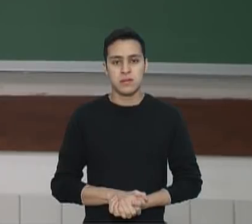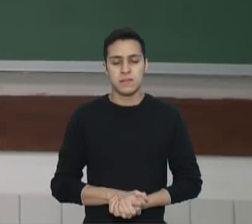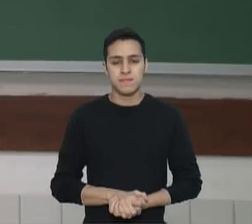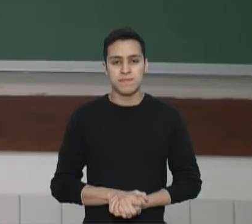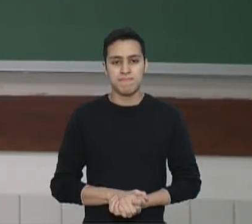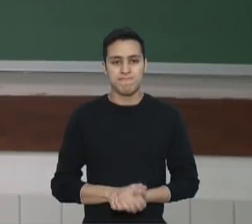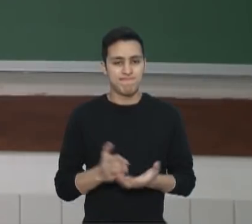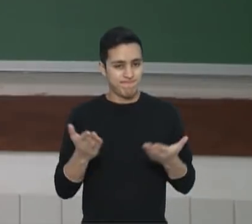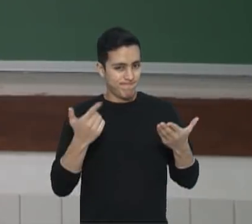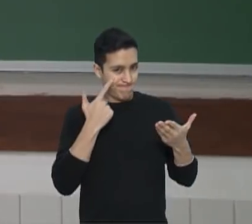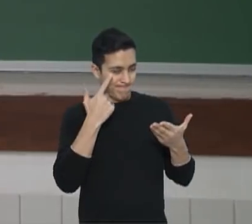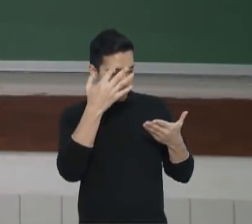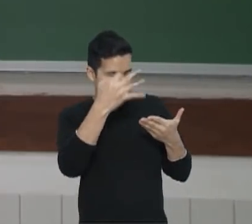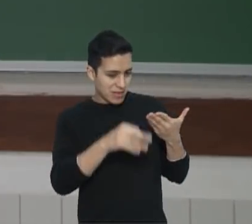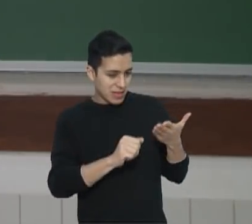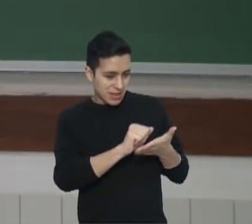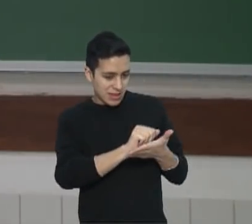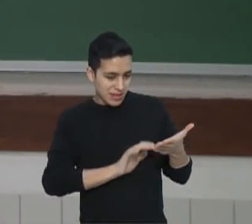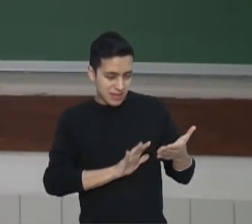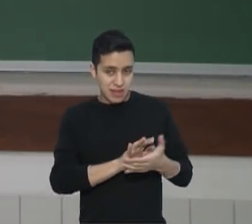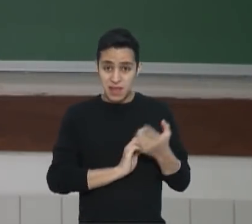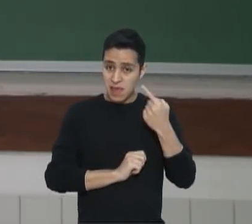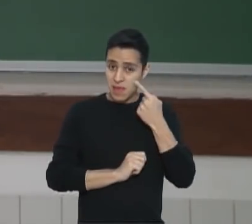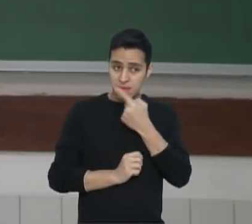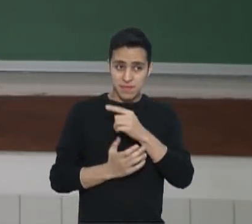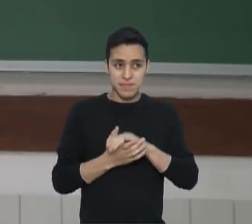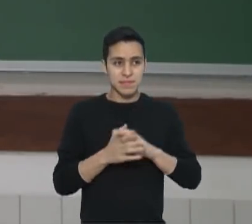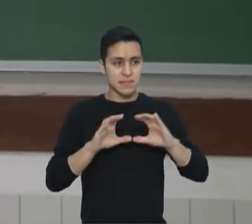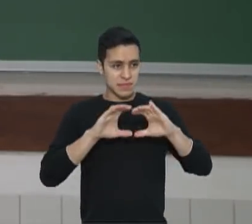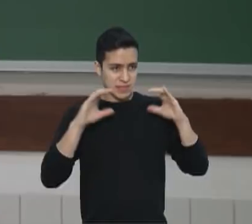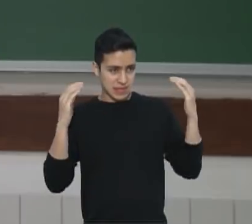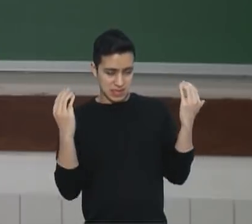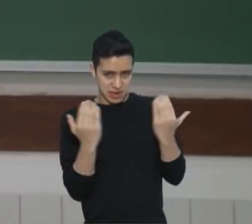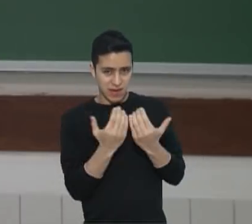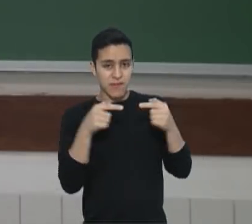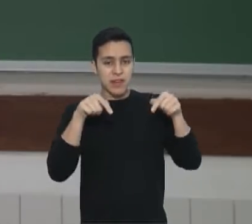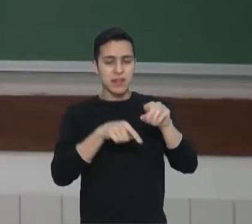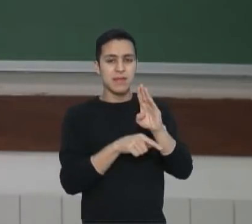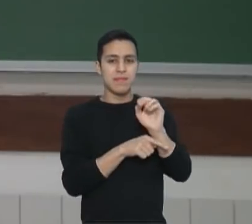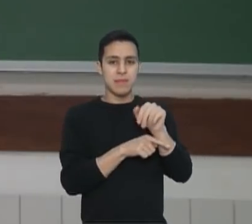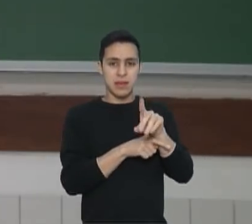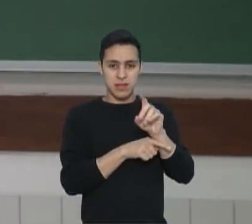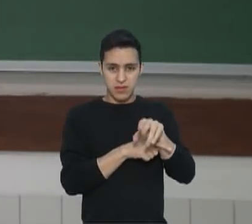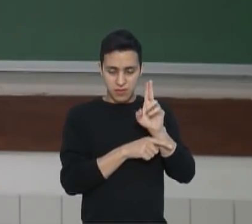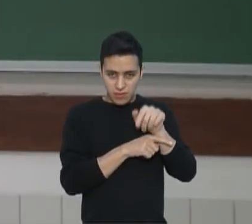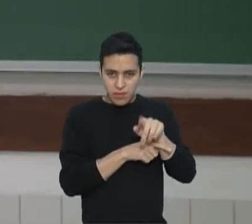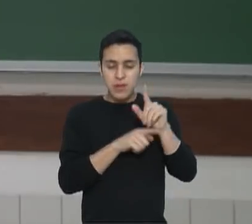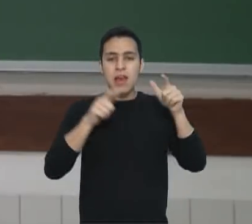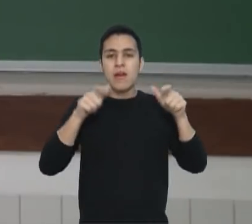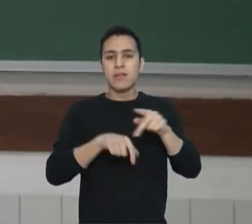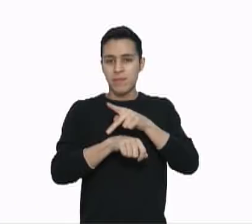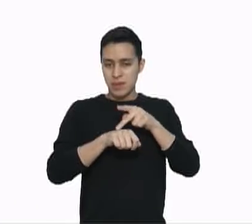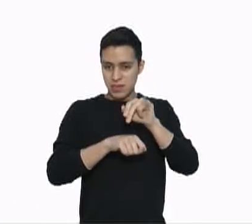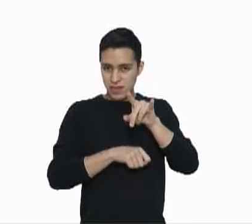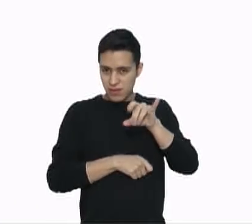Ok? Vamos à correção da atividade. A Conferência de Bandung, realizada na Indonésia, defendeu a seguinte tese: a defesa do não